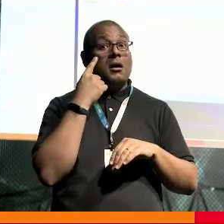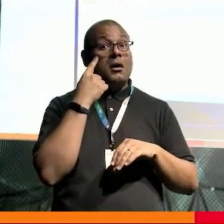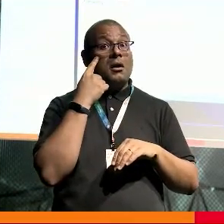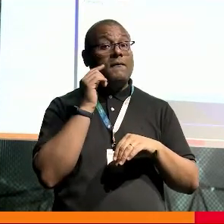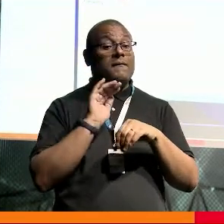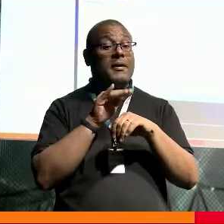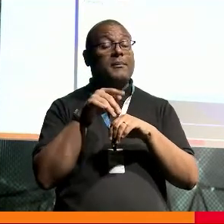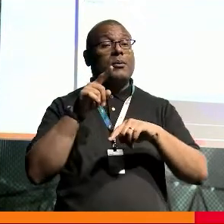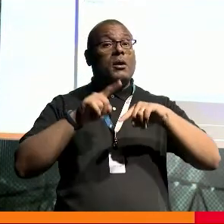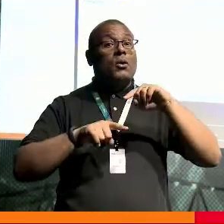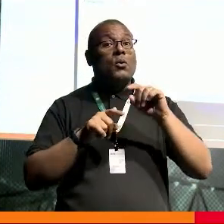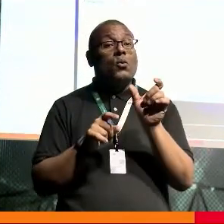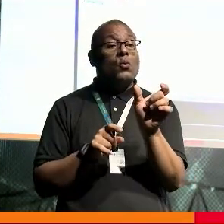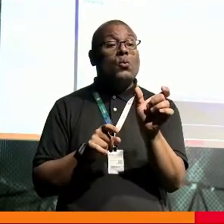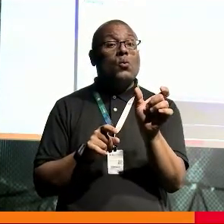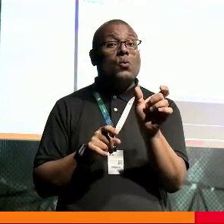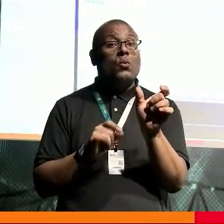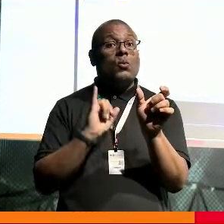para vocês.